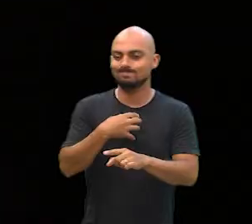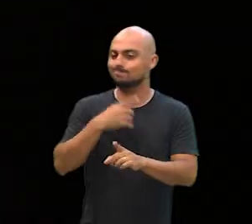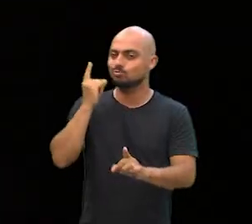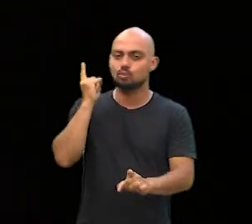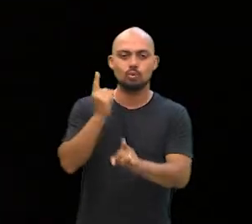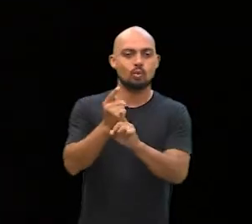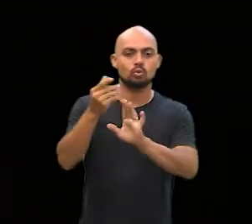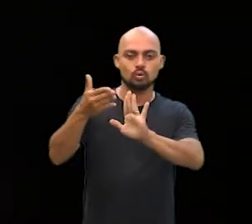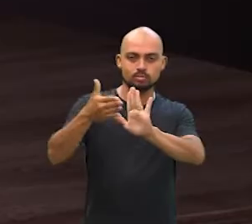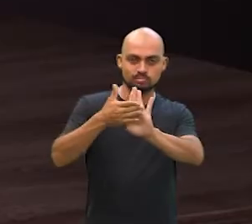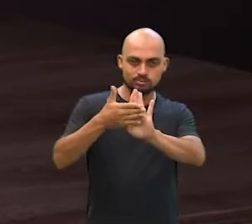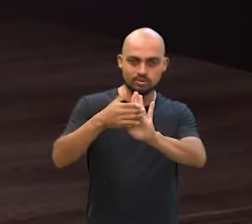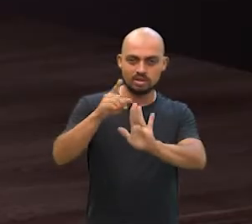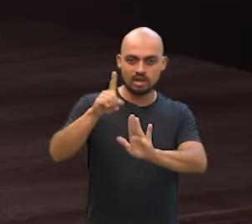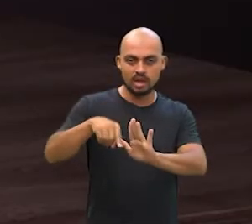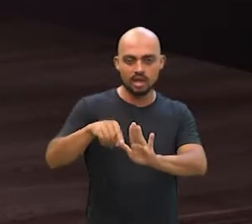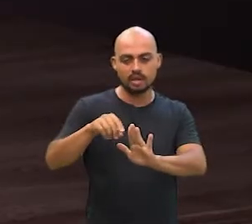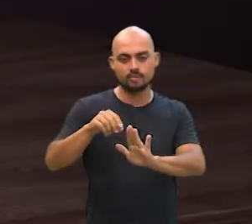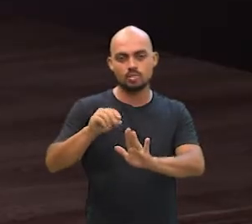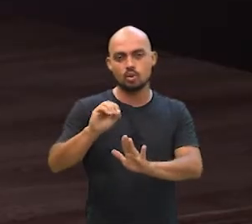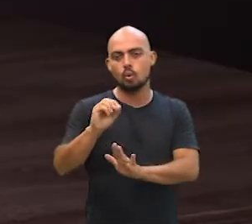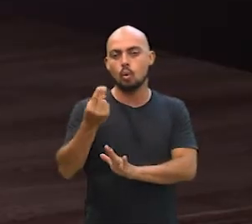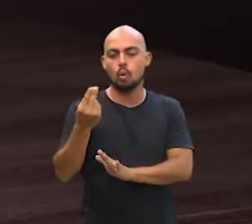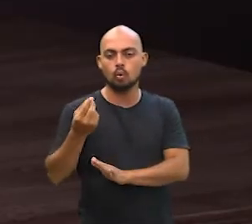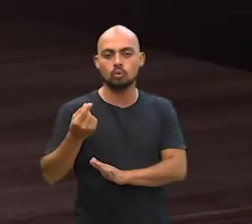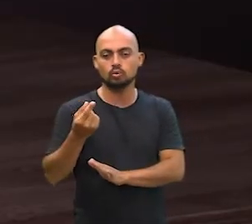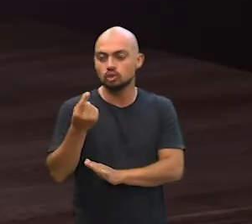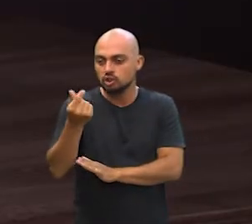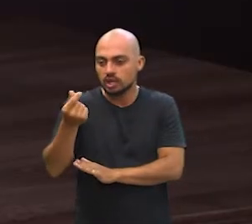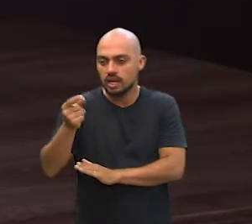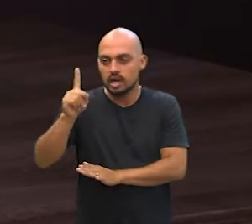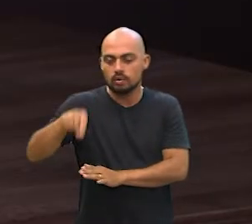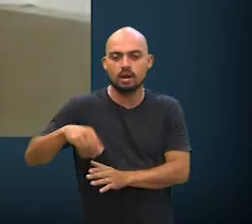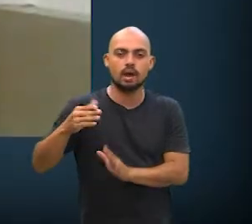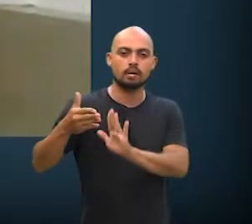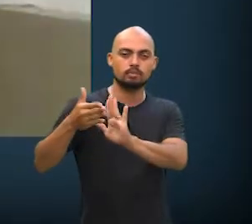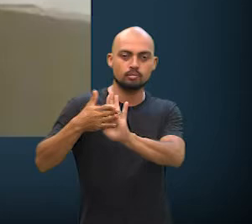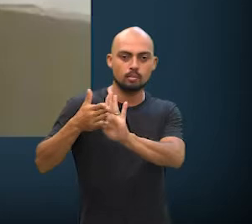o propósito? Ou ganhar o dinheiro é o propósito?